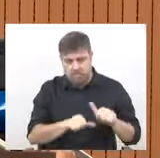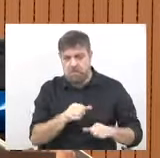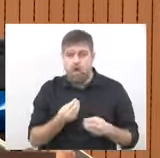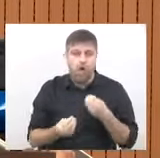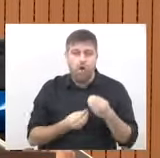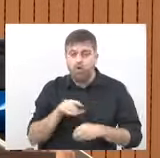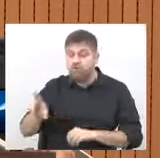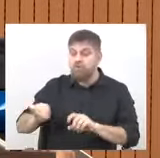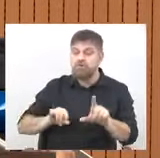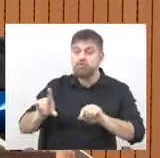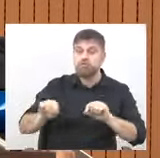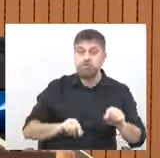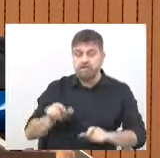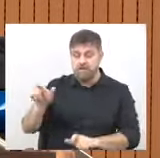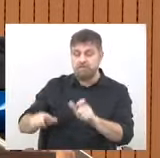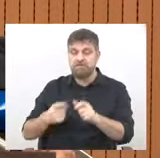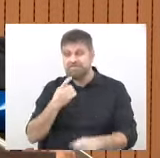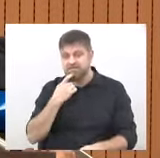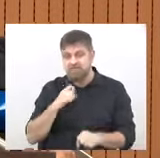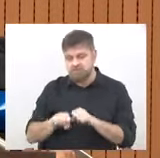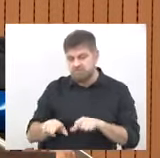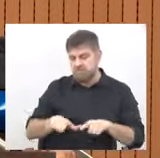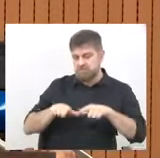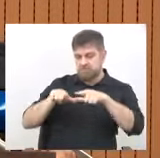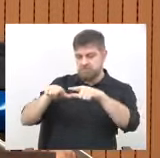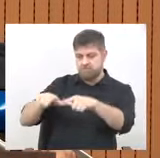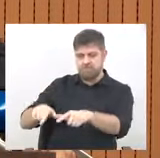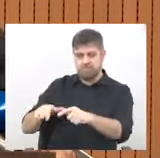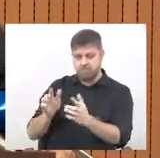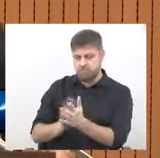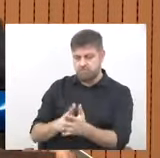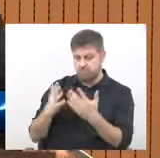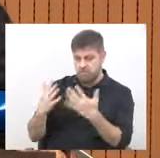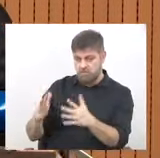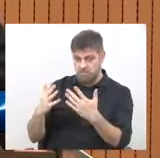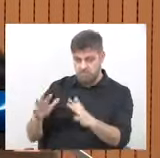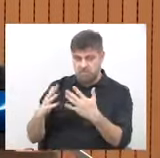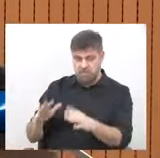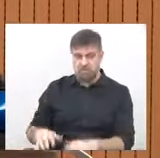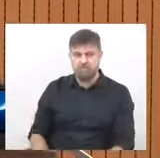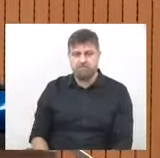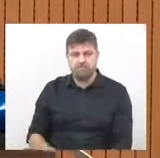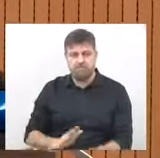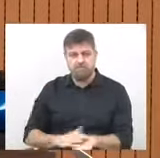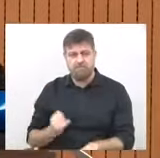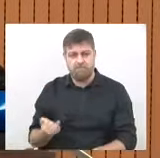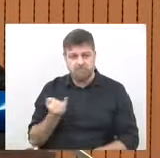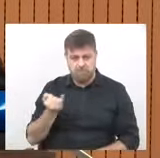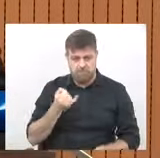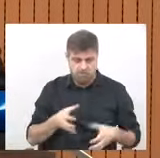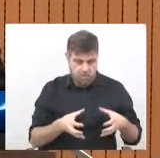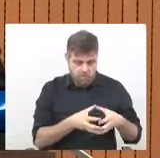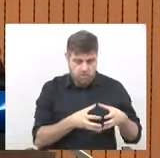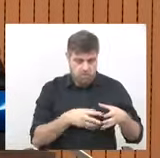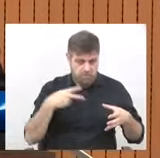titulação de pessoas. O mais importante é que os membros da comissão